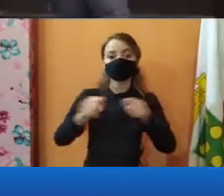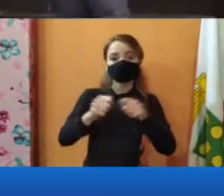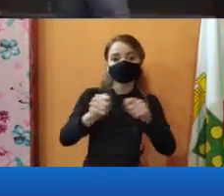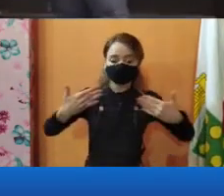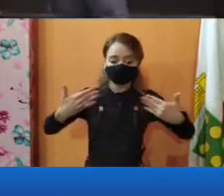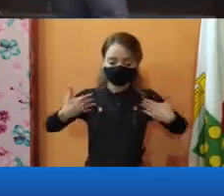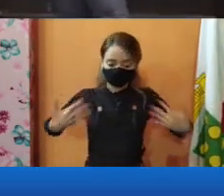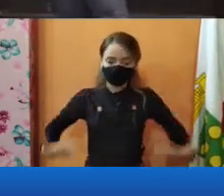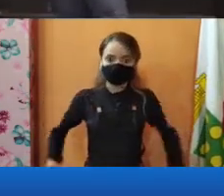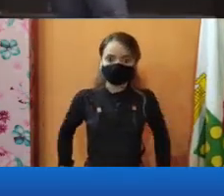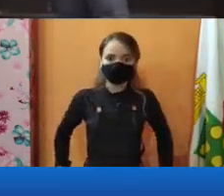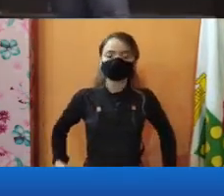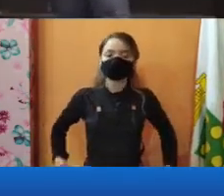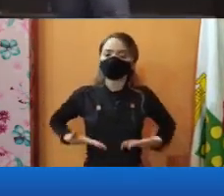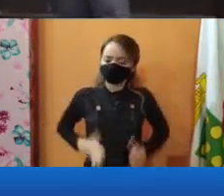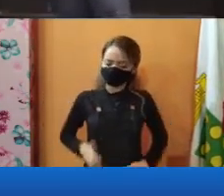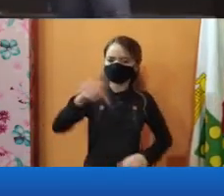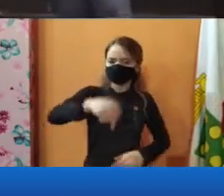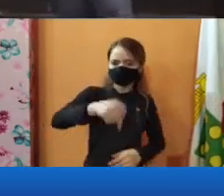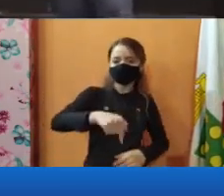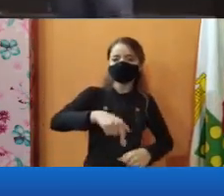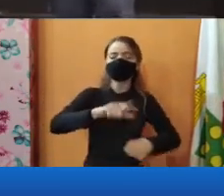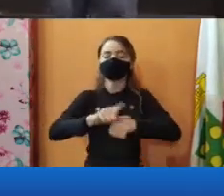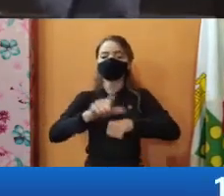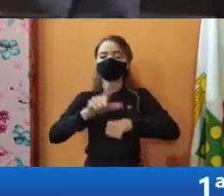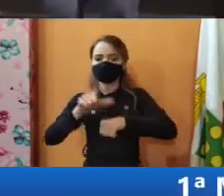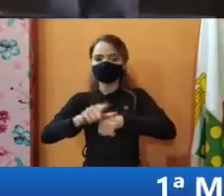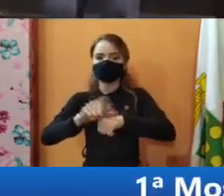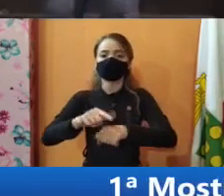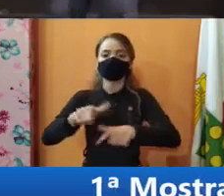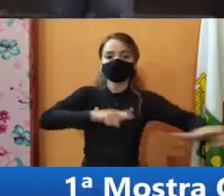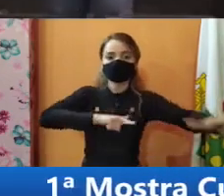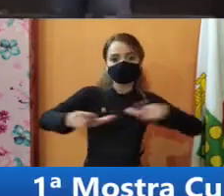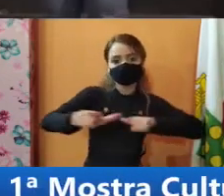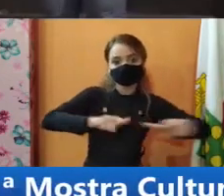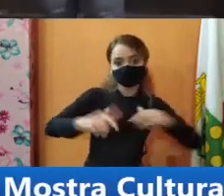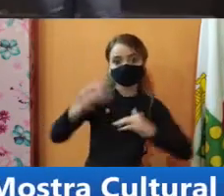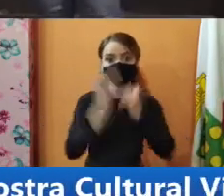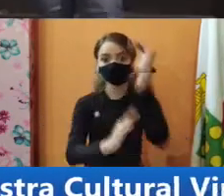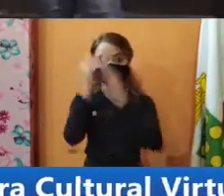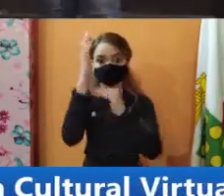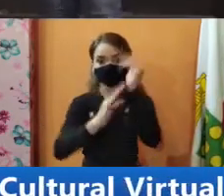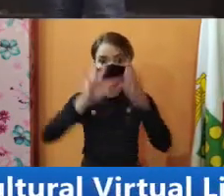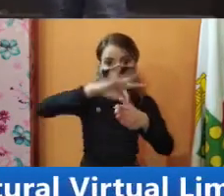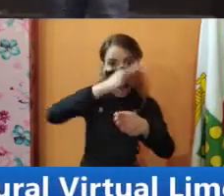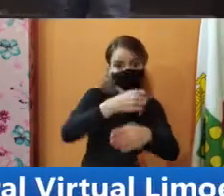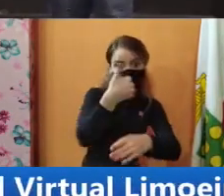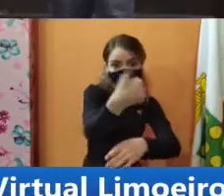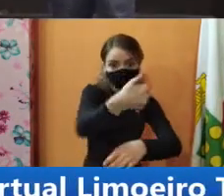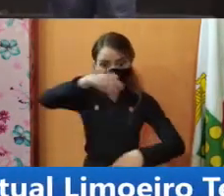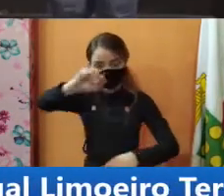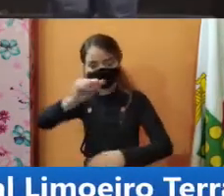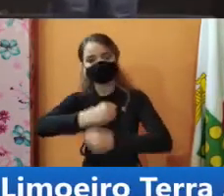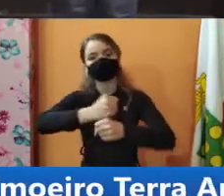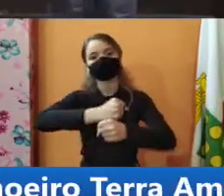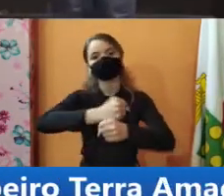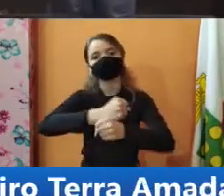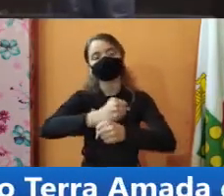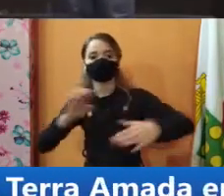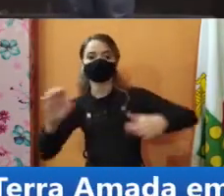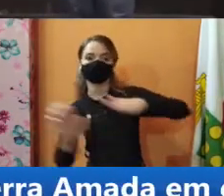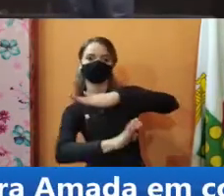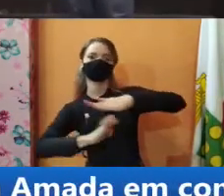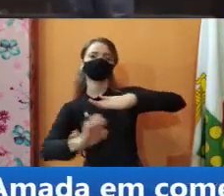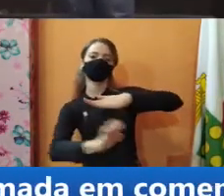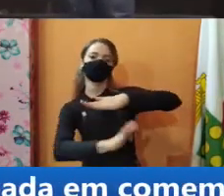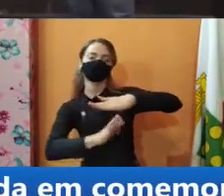filho dessa terra de nascença. Já trabalho nessa profissão há 17 anos. Agora eu estou empreendendo, como a